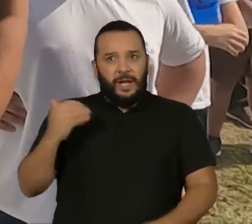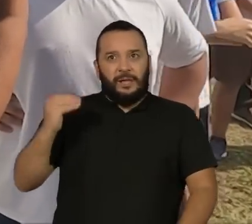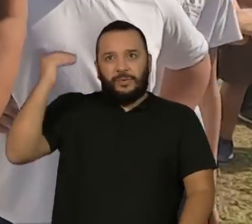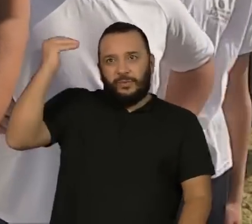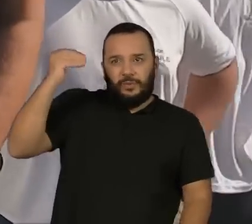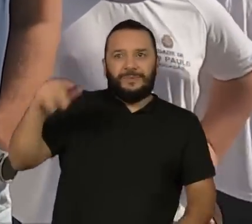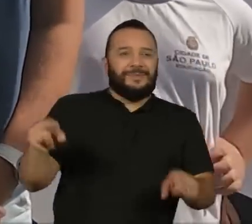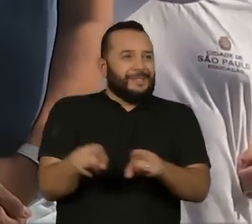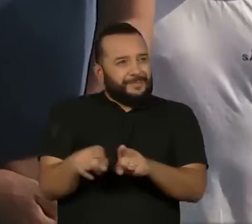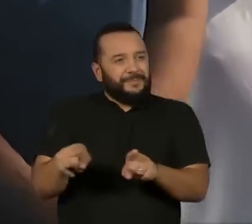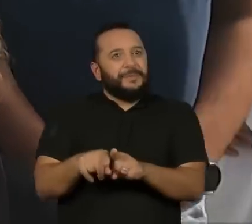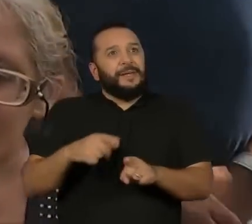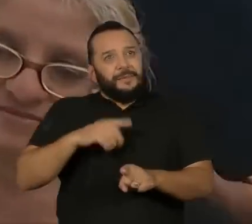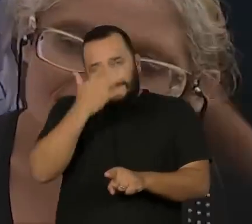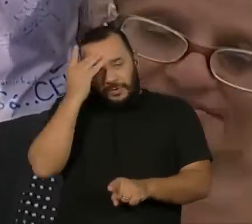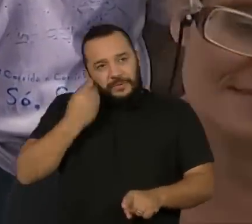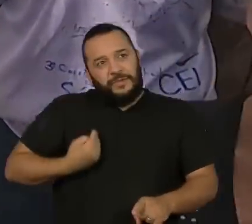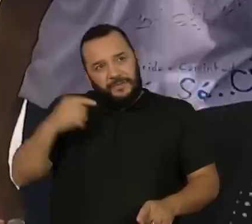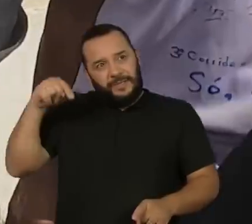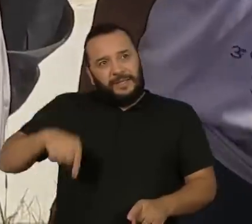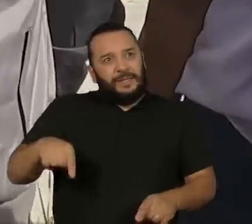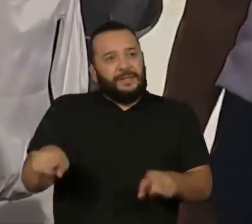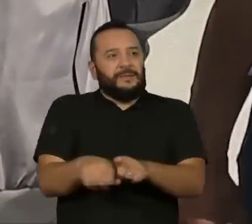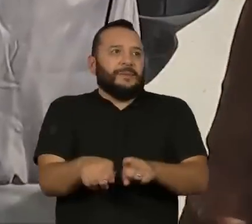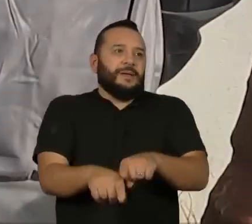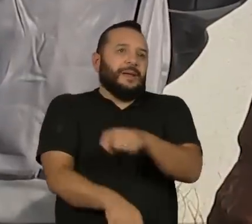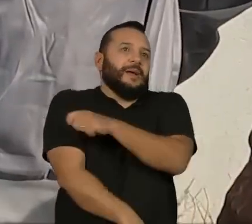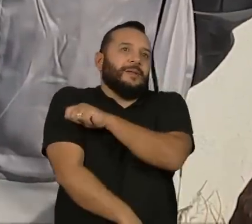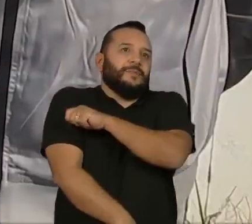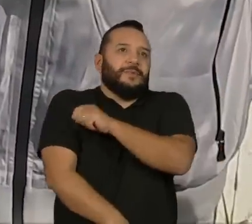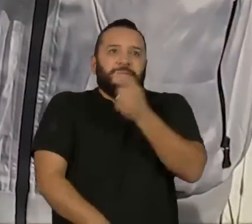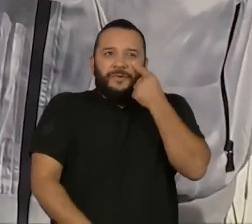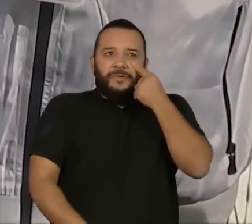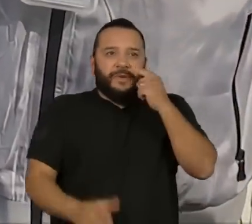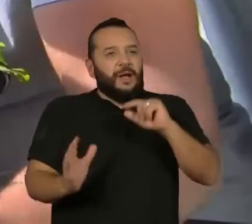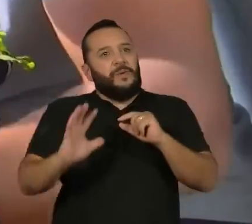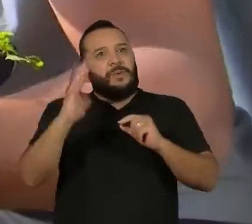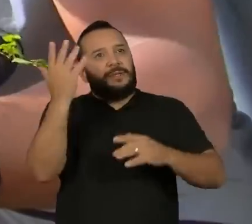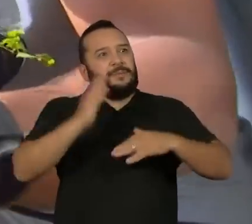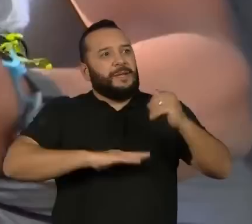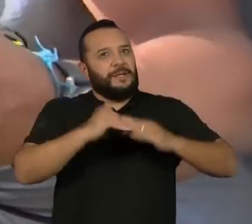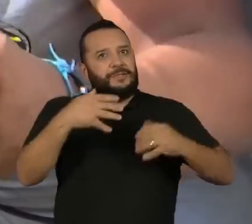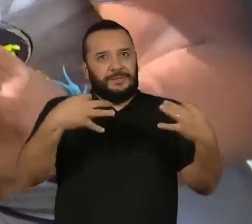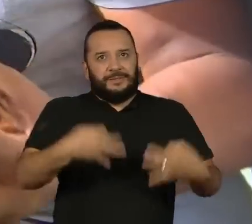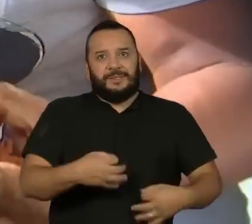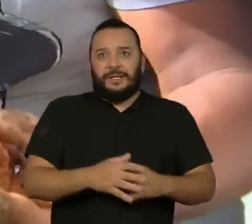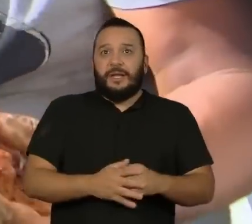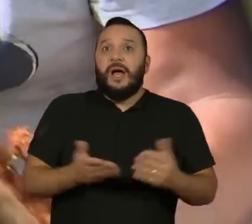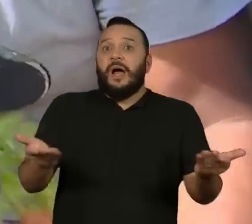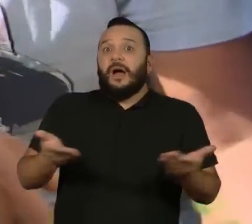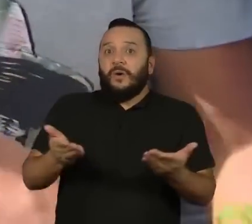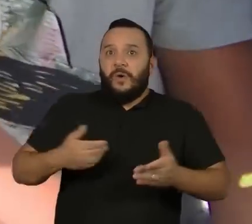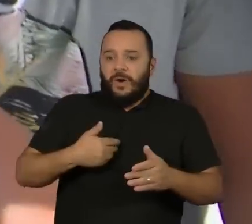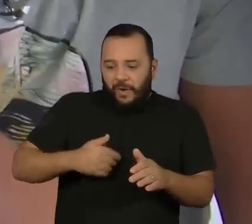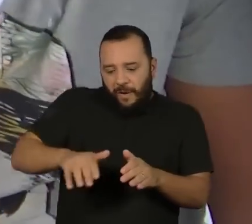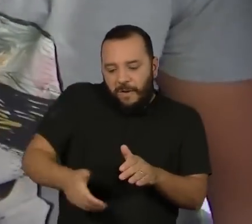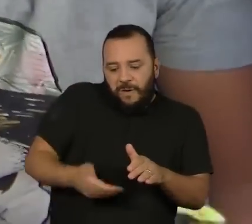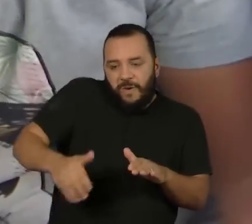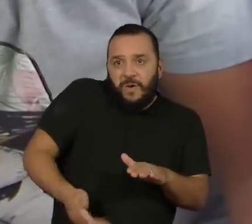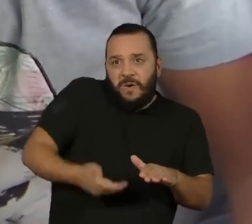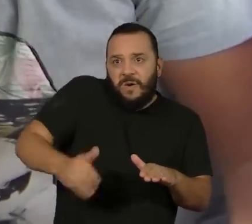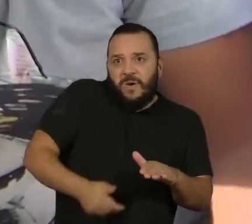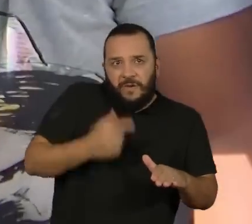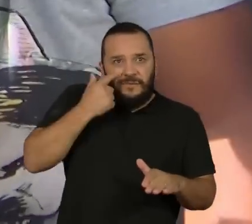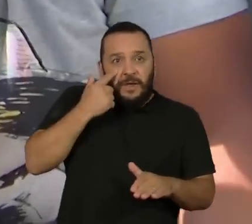do território, os nossos estudantes. Então é ver isso acontecendo na prática. Agora você vai fazer o quê? Você vai cavar mais aqui no cantinho. Pode